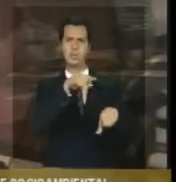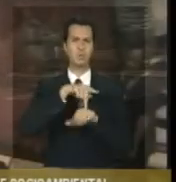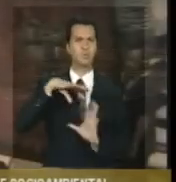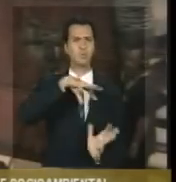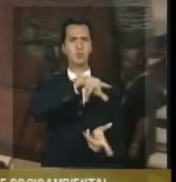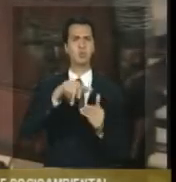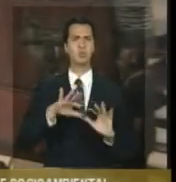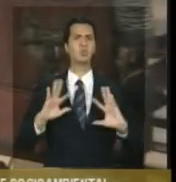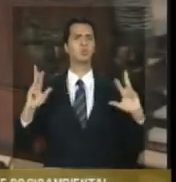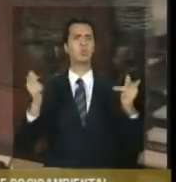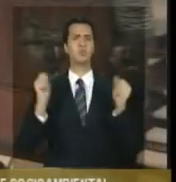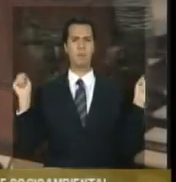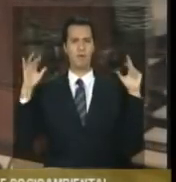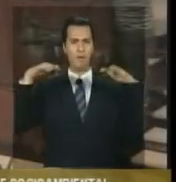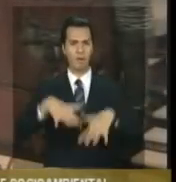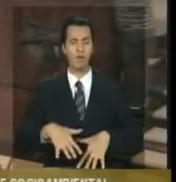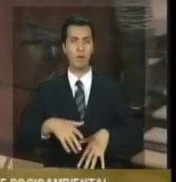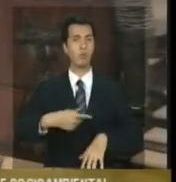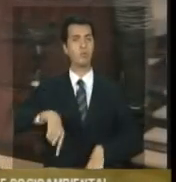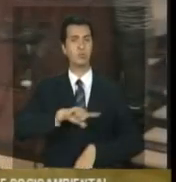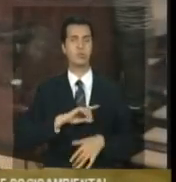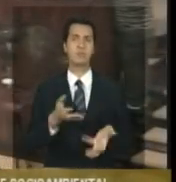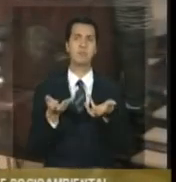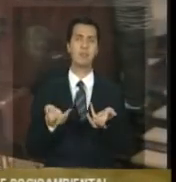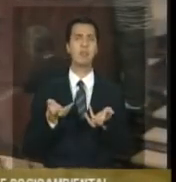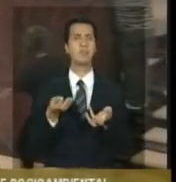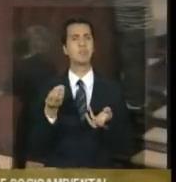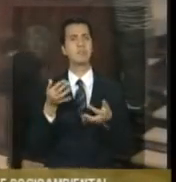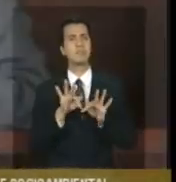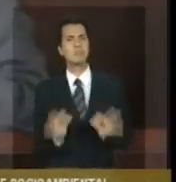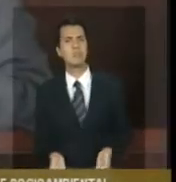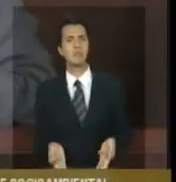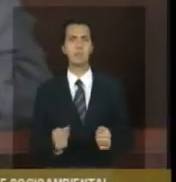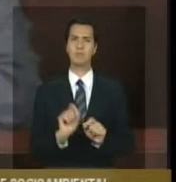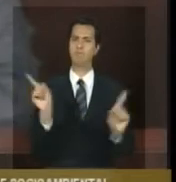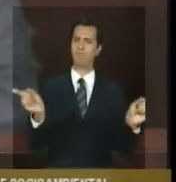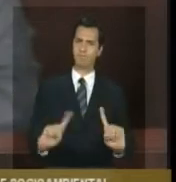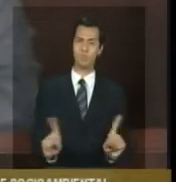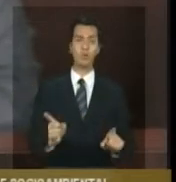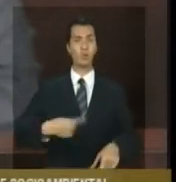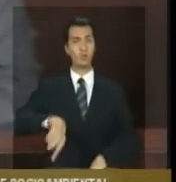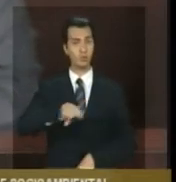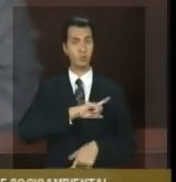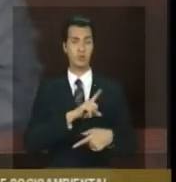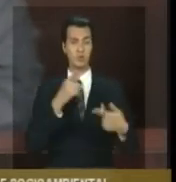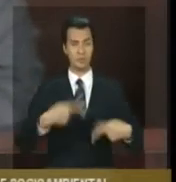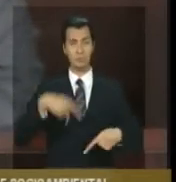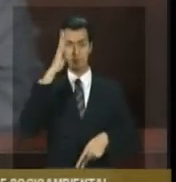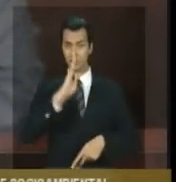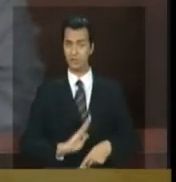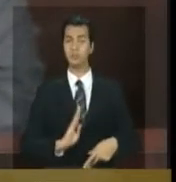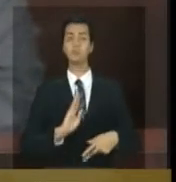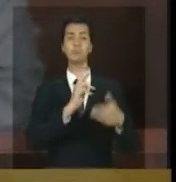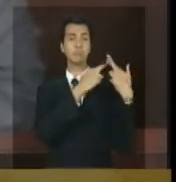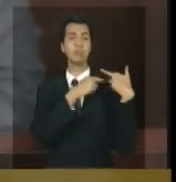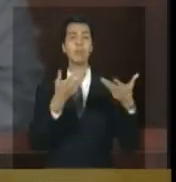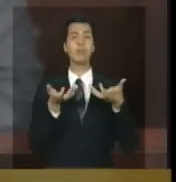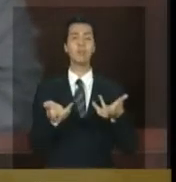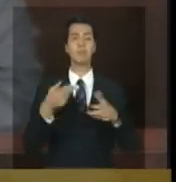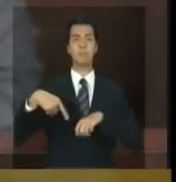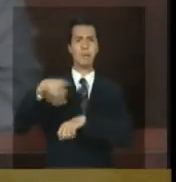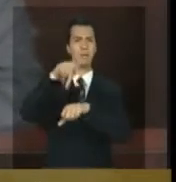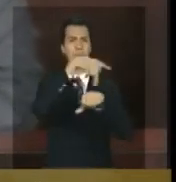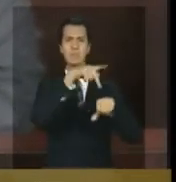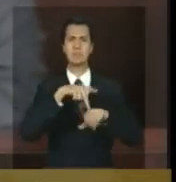nós queremos ter mais ou menos. Nós temos o dever, a responsabilidade de juntarmos todos os países, não só